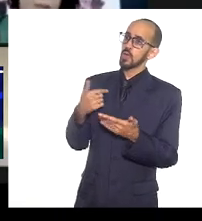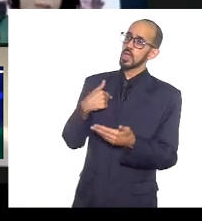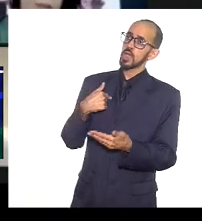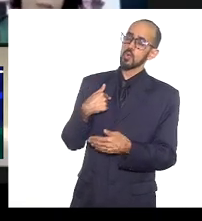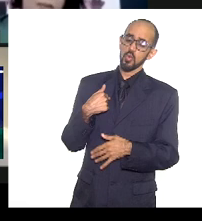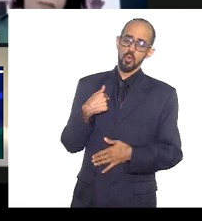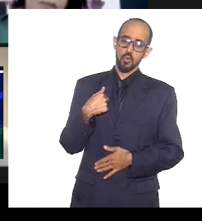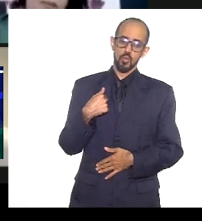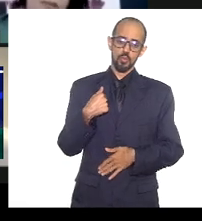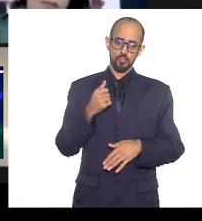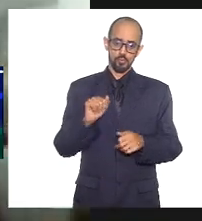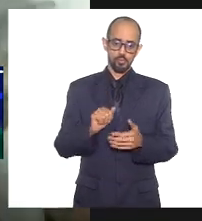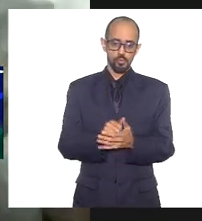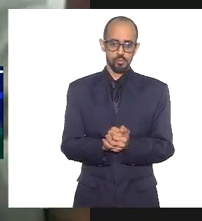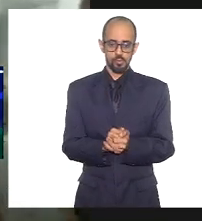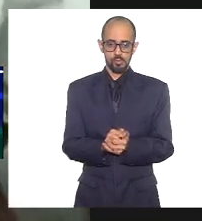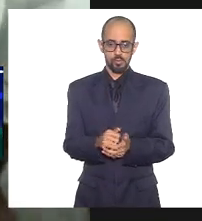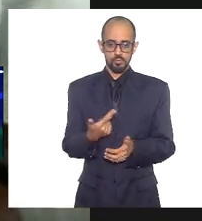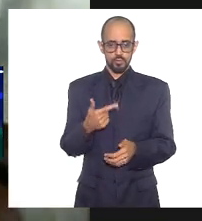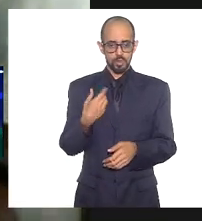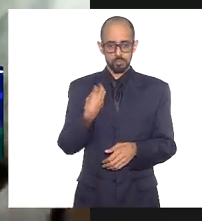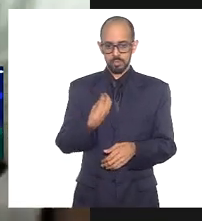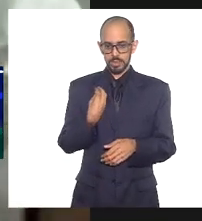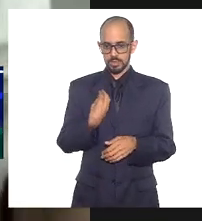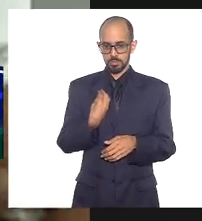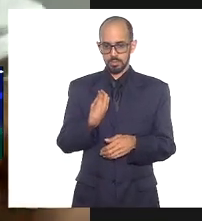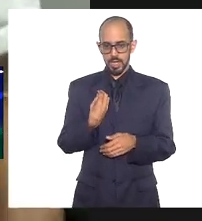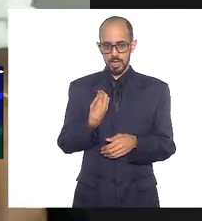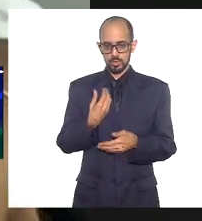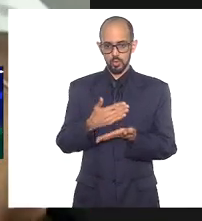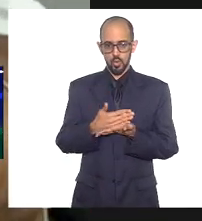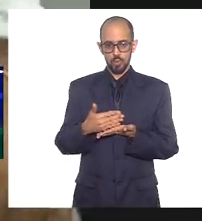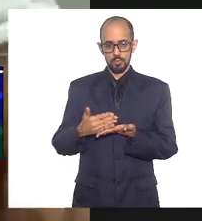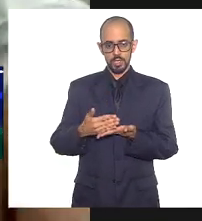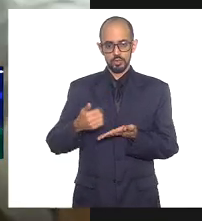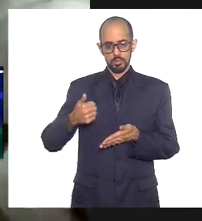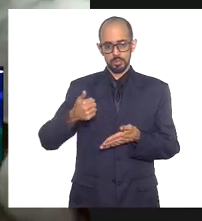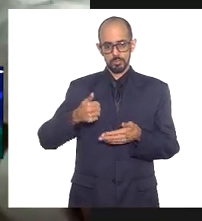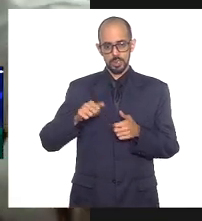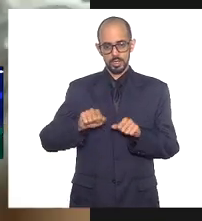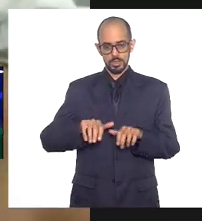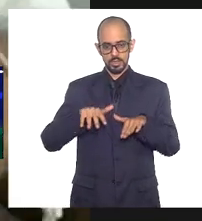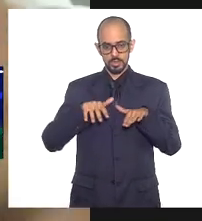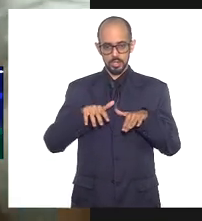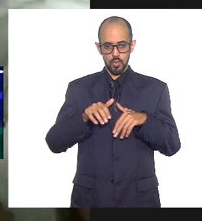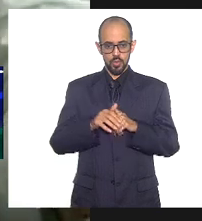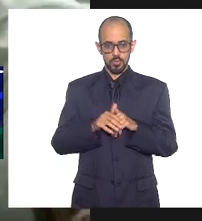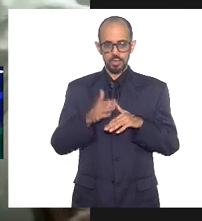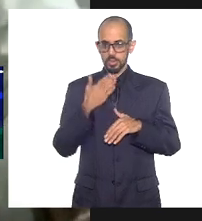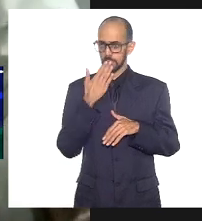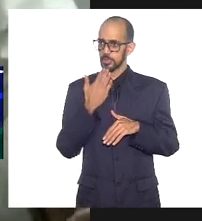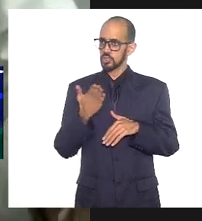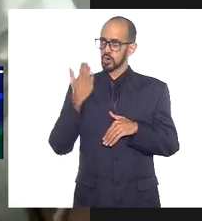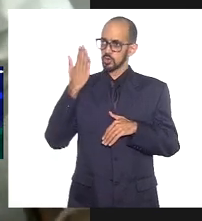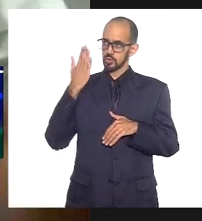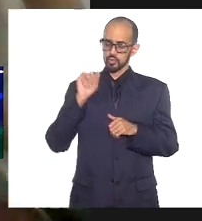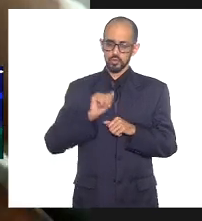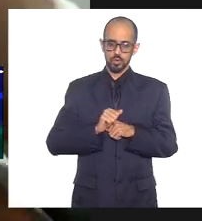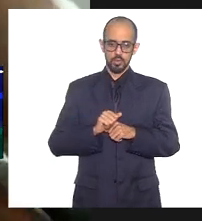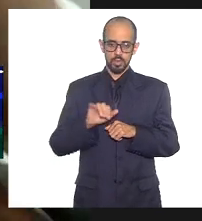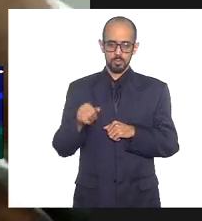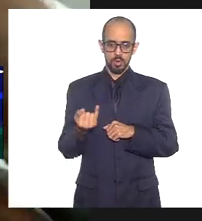acabei não participando do início da primeira sessão mas eu queria pedir a vossa excelência para aproveitar